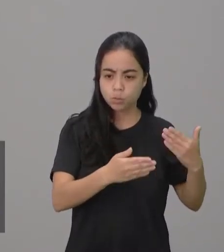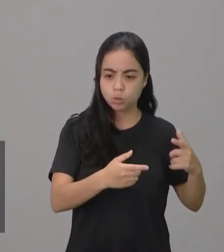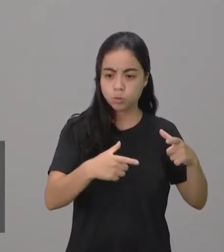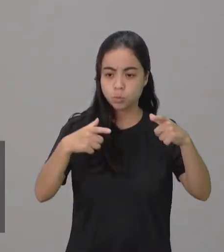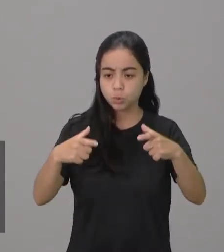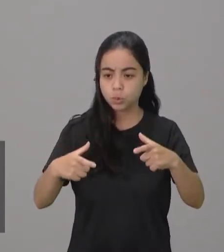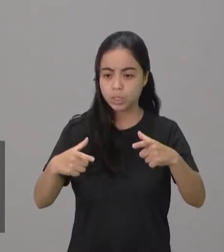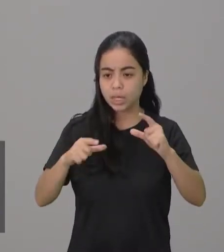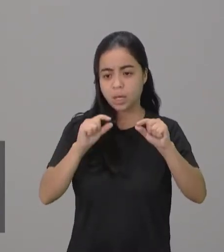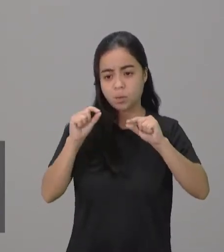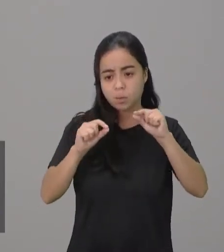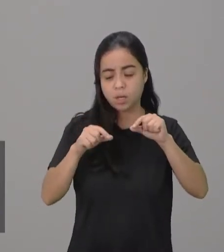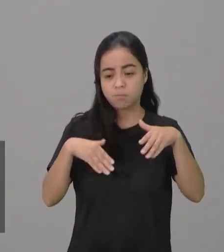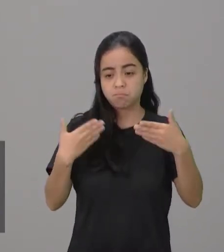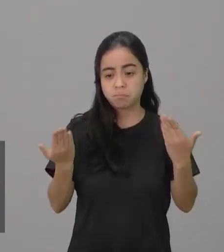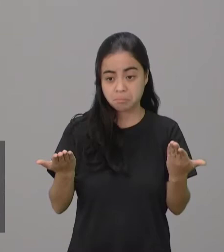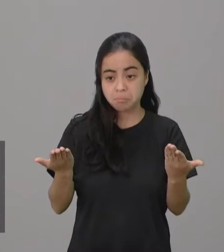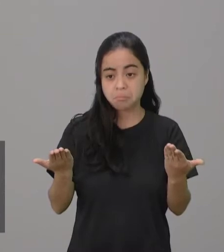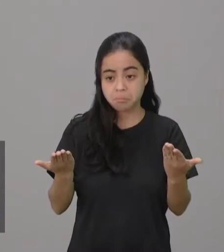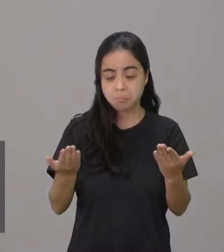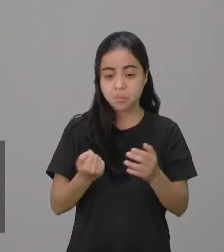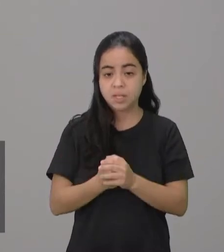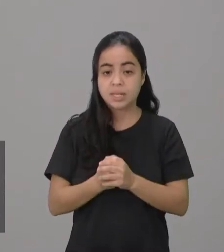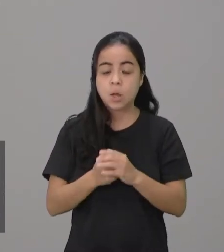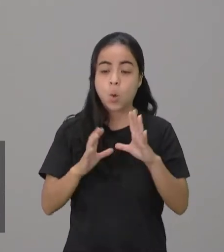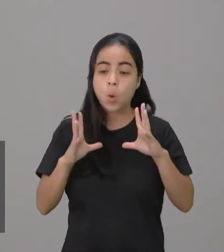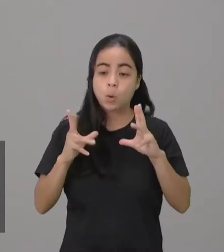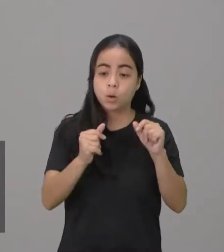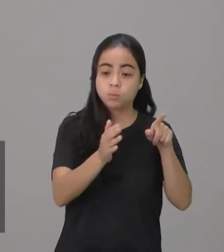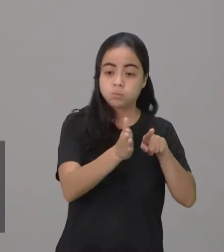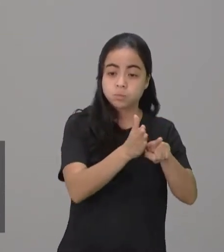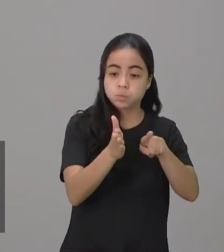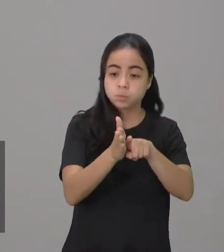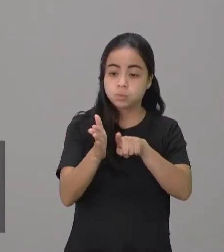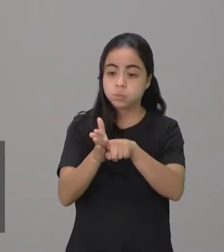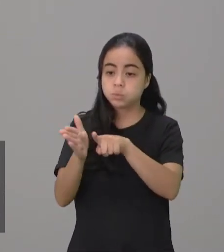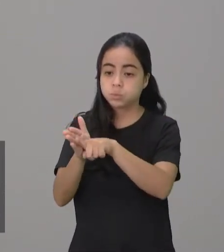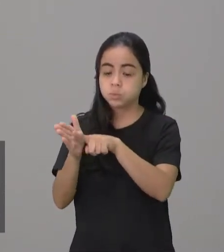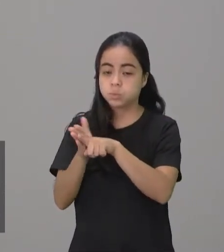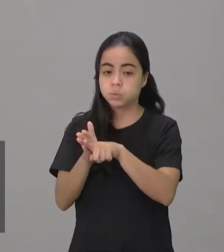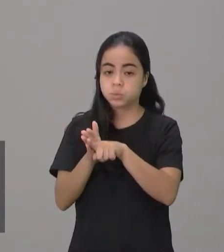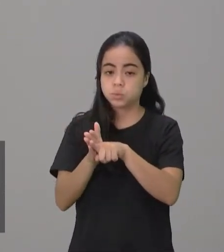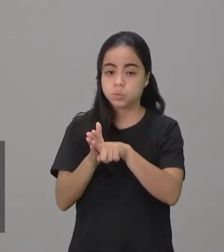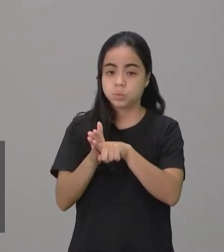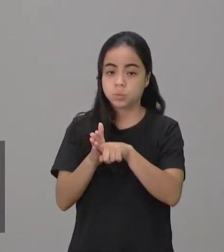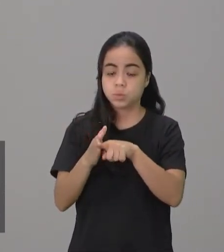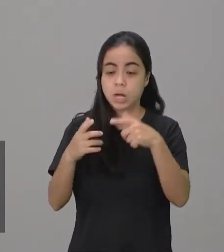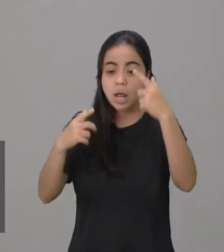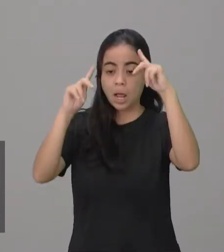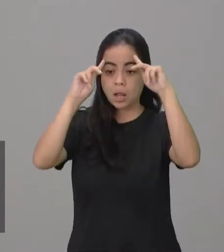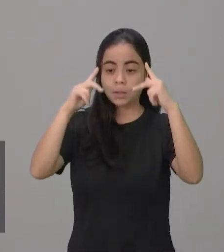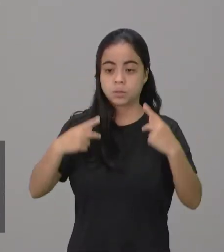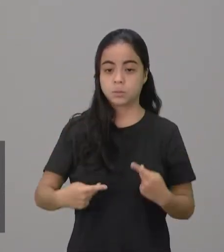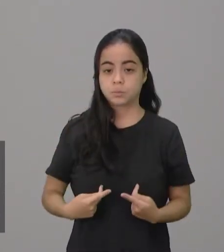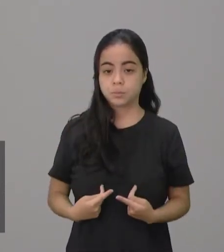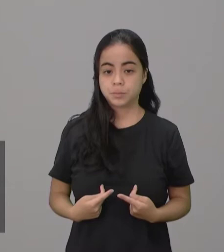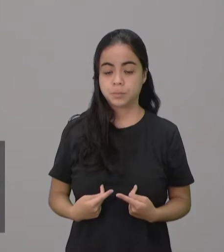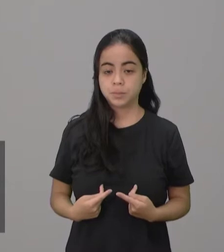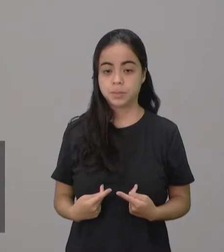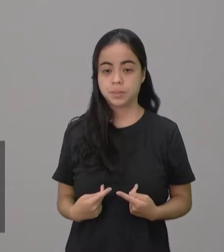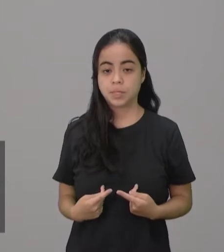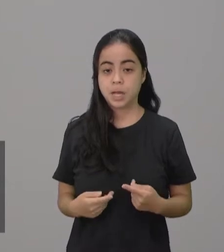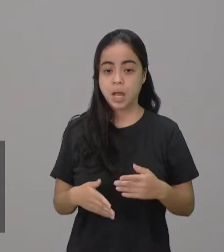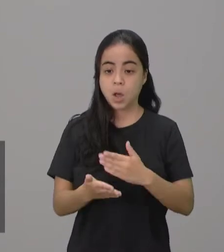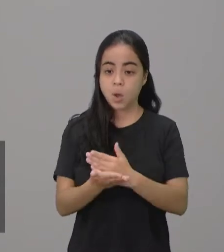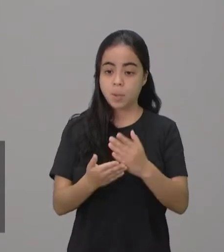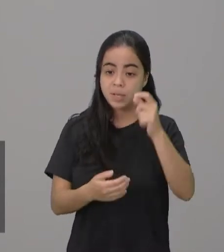o que, para quê. Então, todas essas perguntas que são colocadas na existência humana, elas se